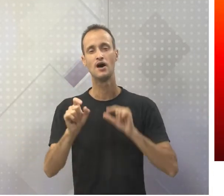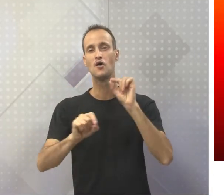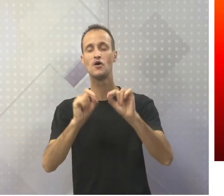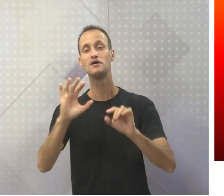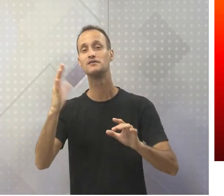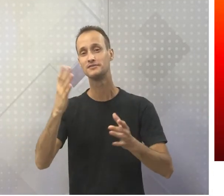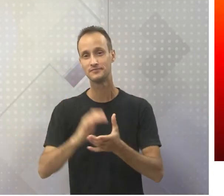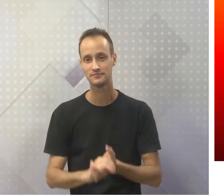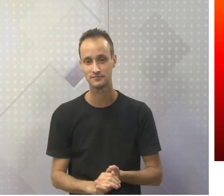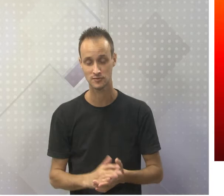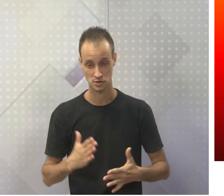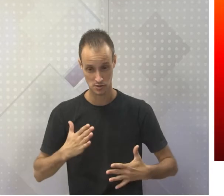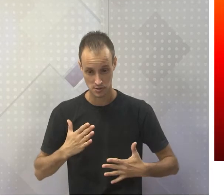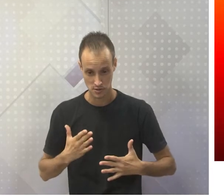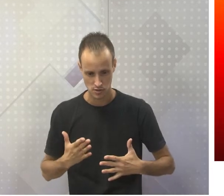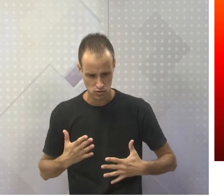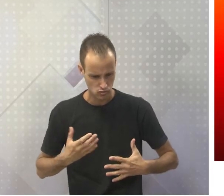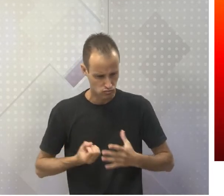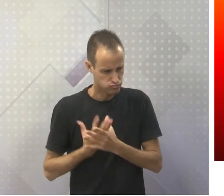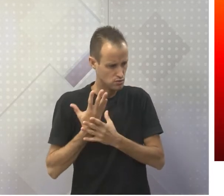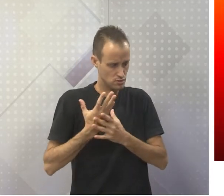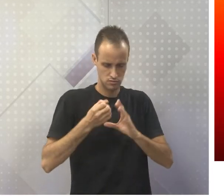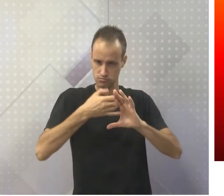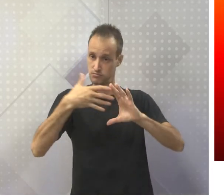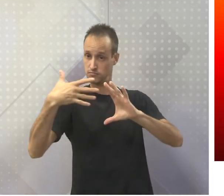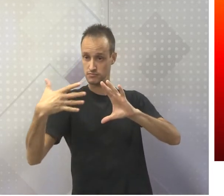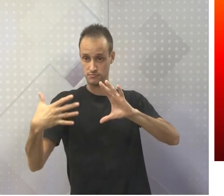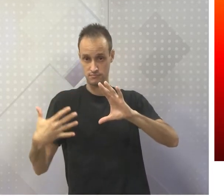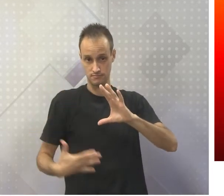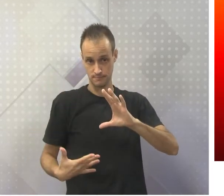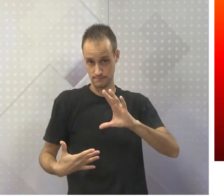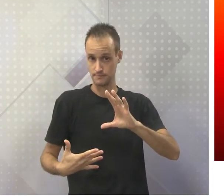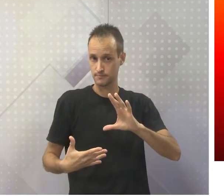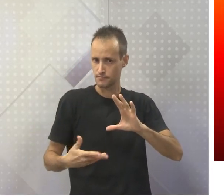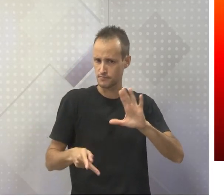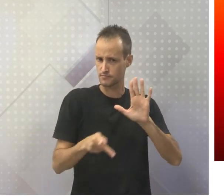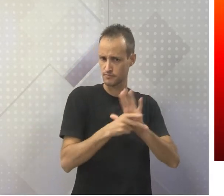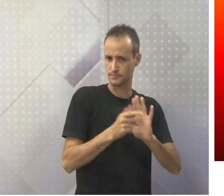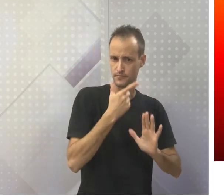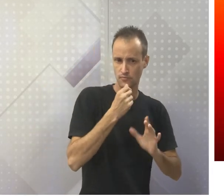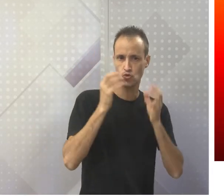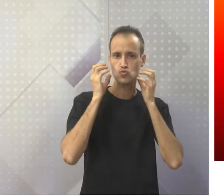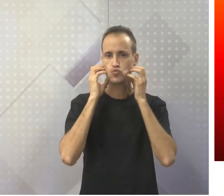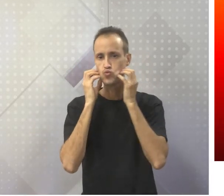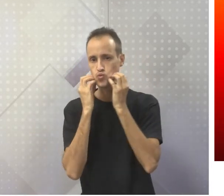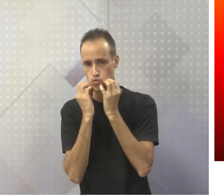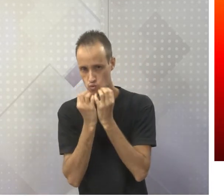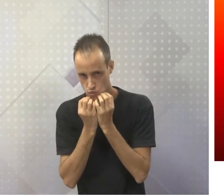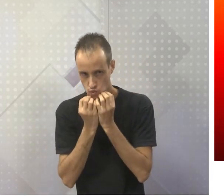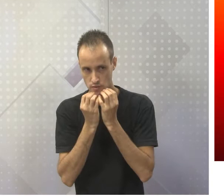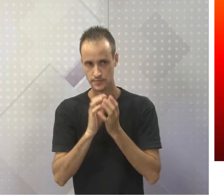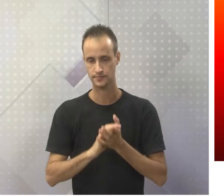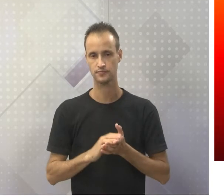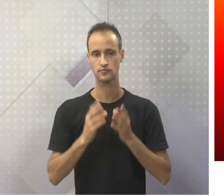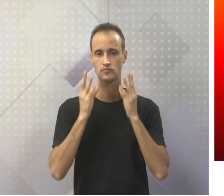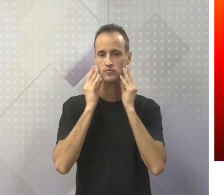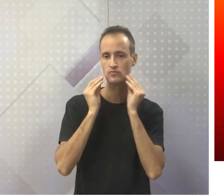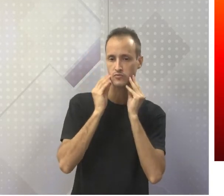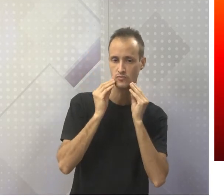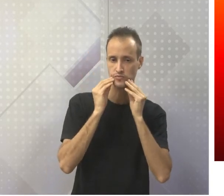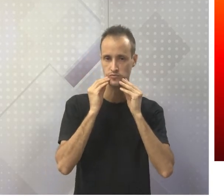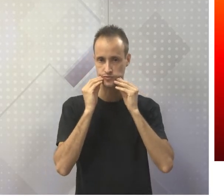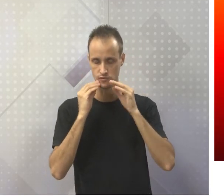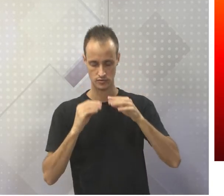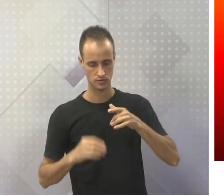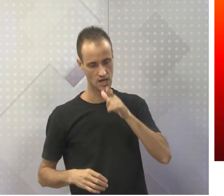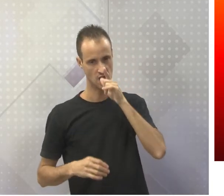Ó? Apareceu os caracteres sexuais secundários, masculino. A barba, que eu retiro, os pelos pubianos, que são